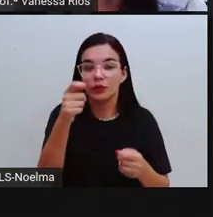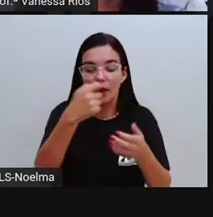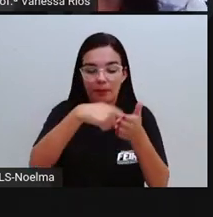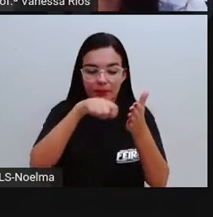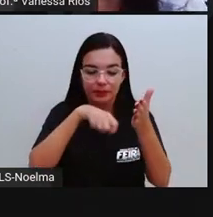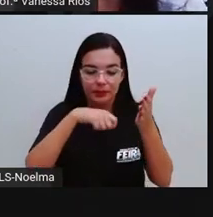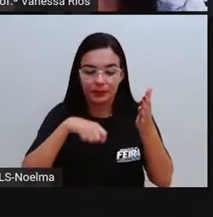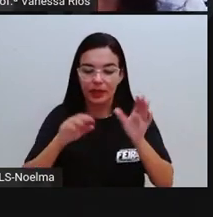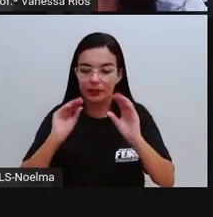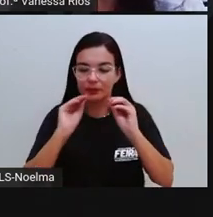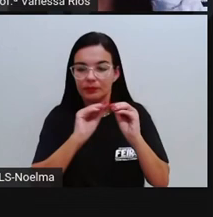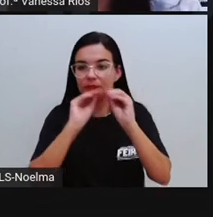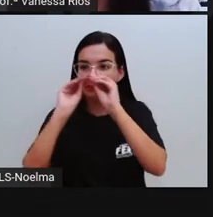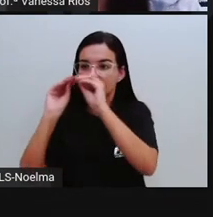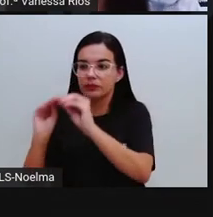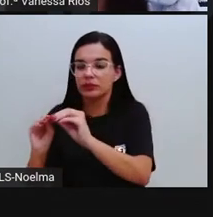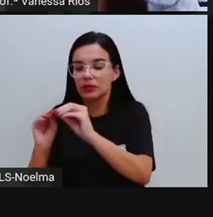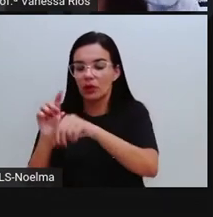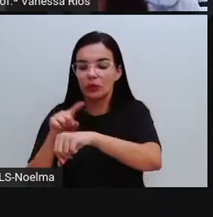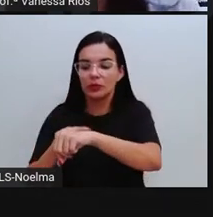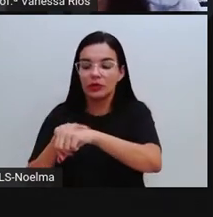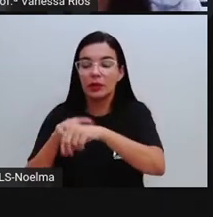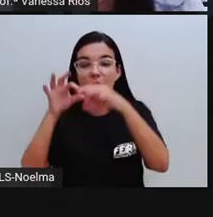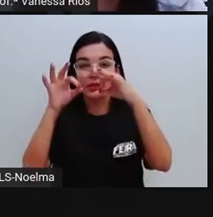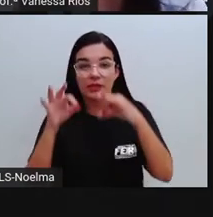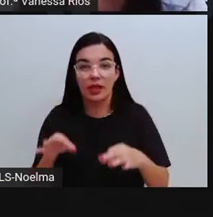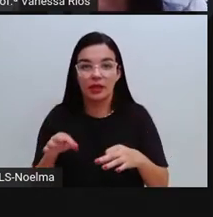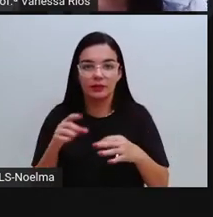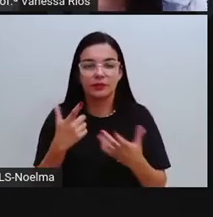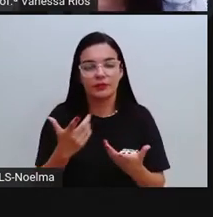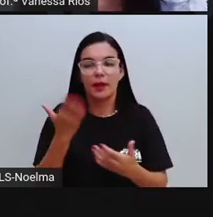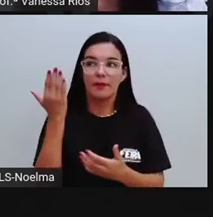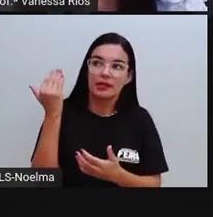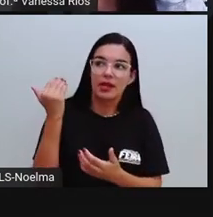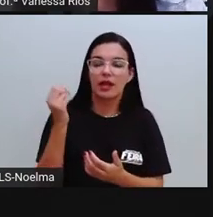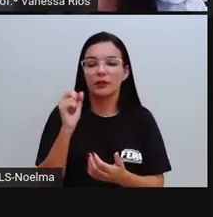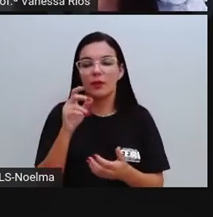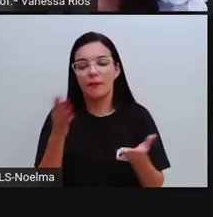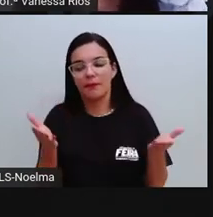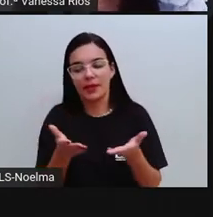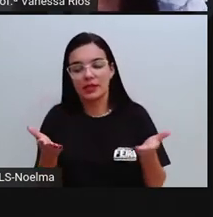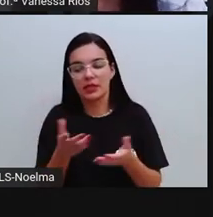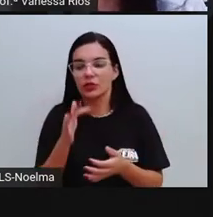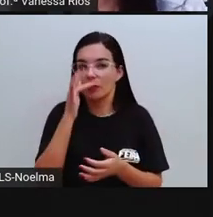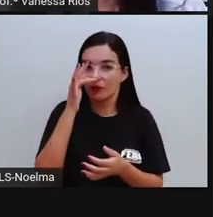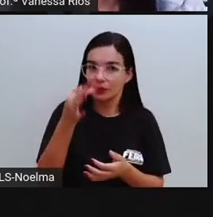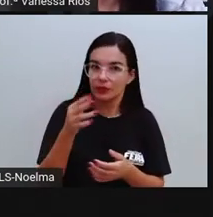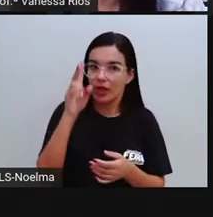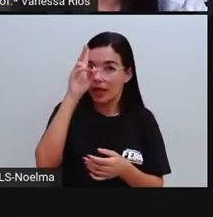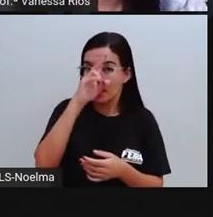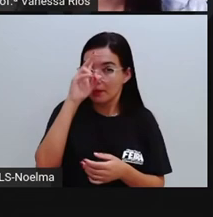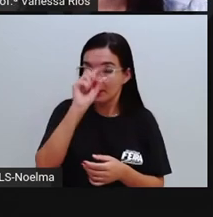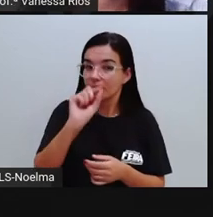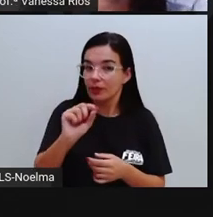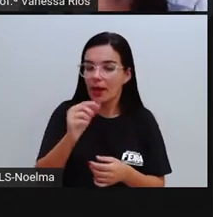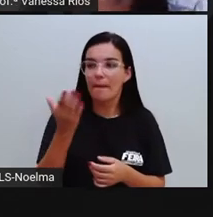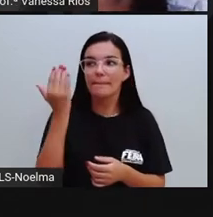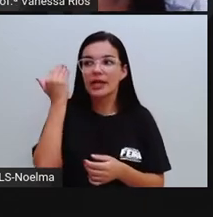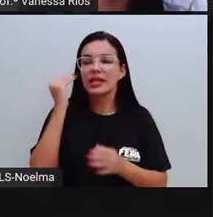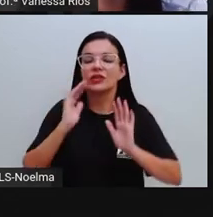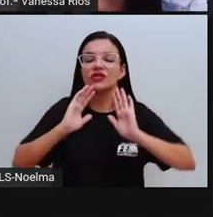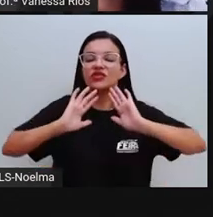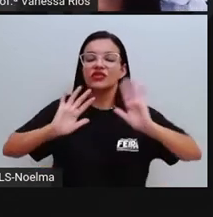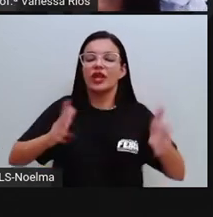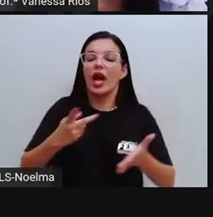no seu lugar, no seu tempo correspondente, tá certo? Lembrando aí que o passado é algo que já